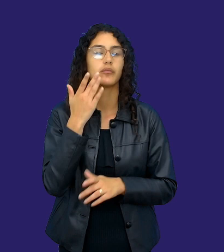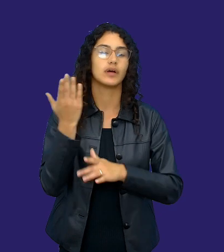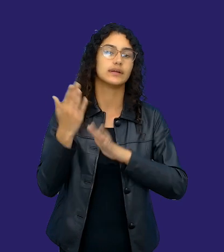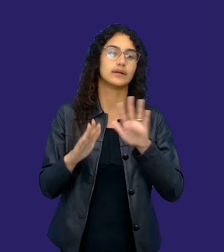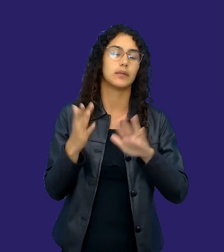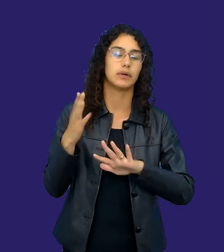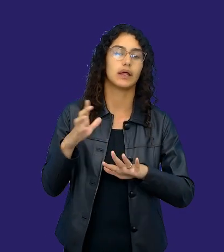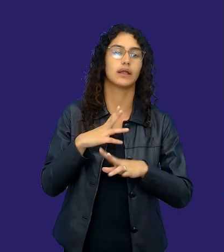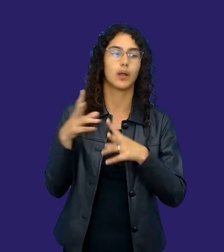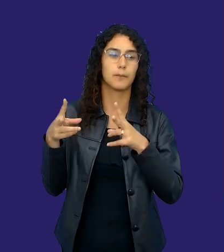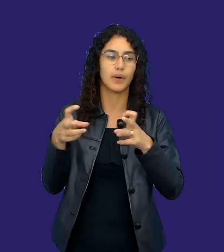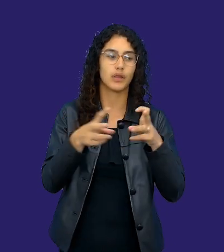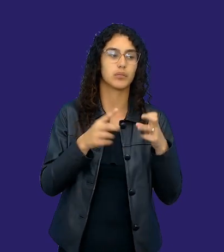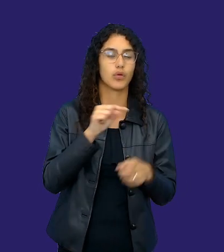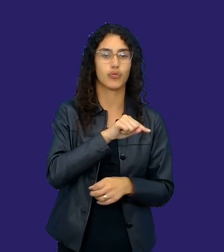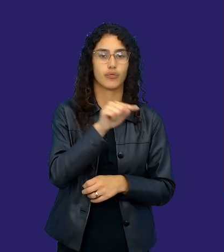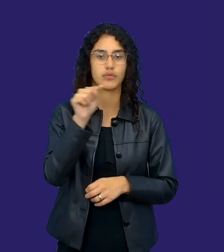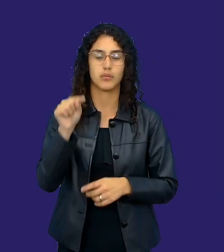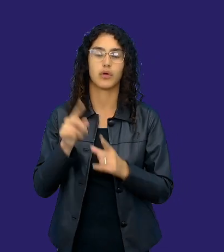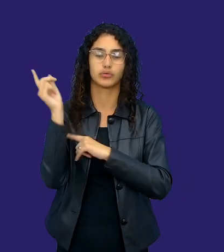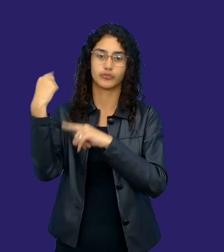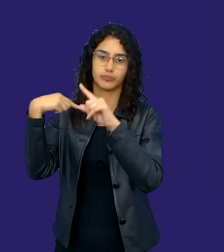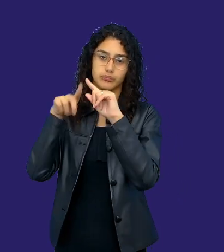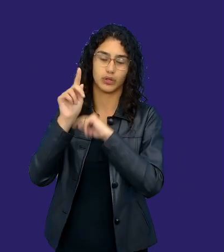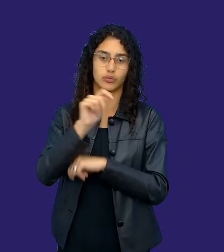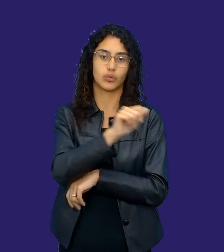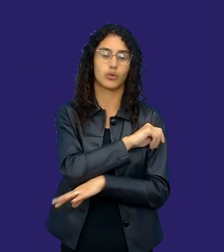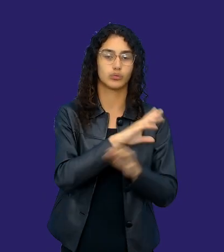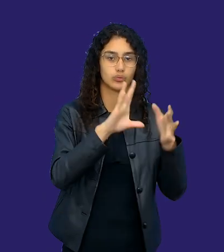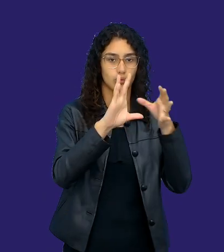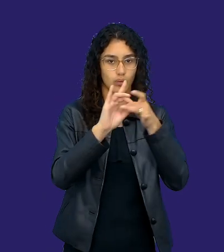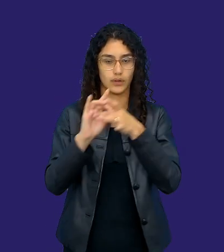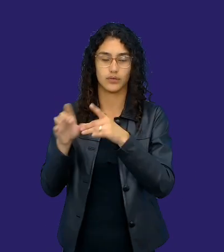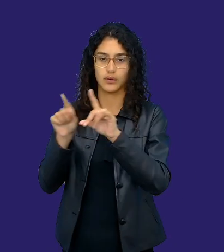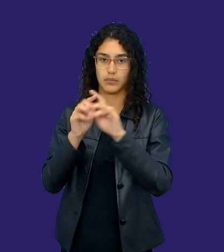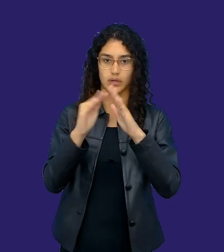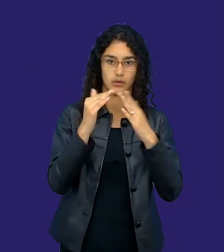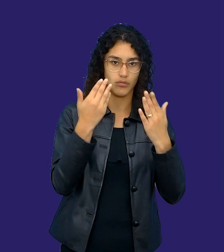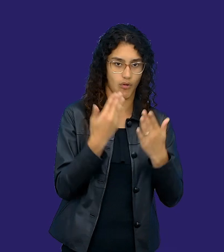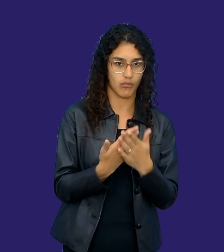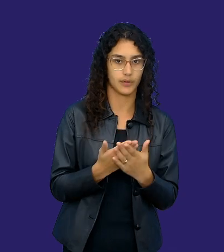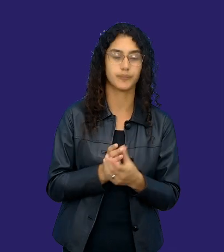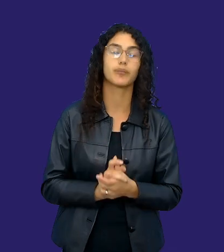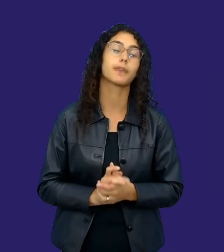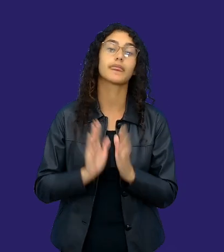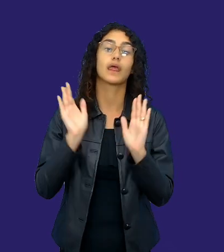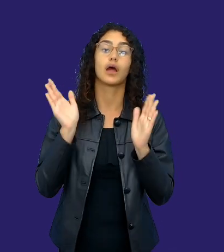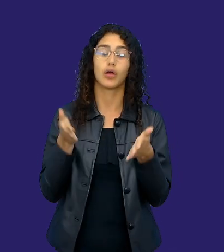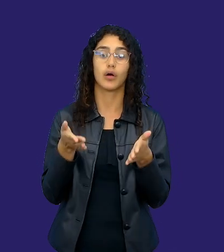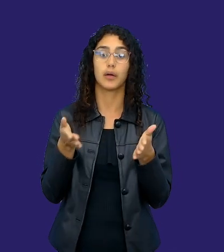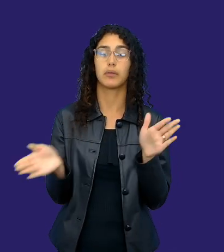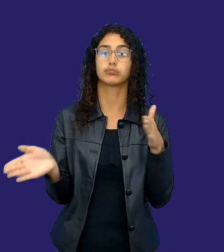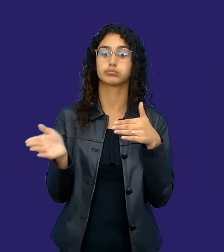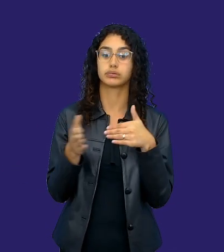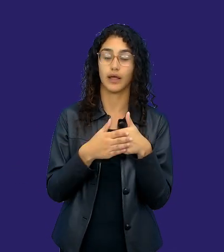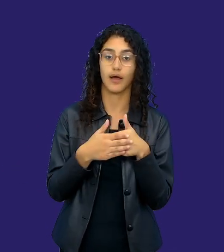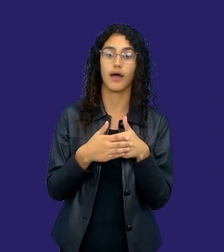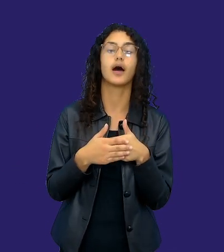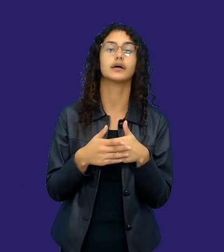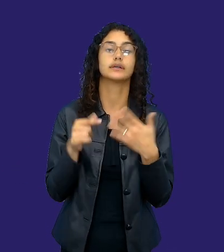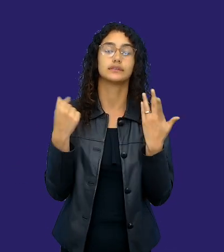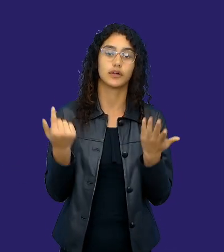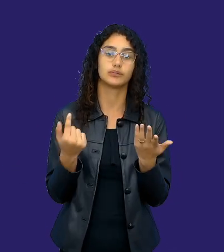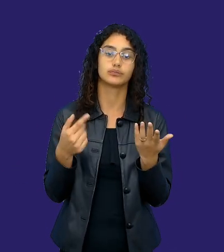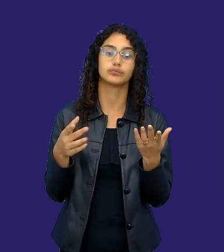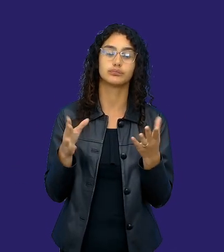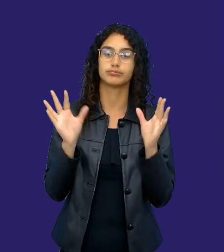depender muito aí do olhar de vocês para o desenvolvimento nos contextos escolares, tá bem? E agora, para encerrar, então,